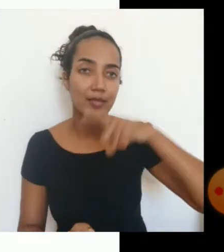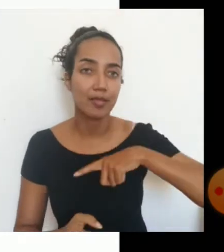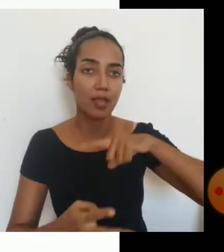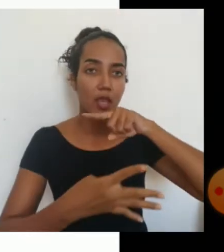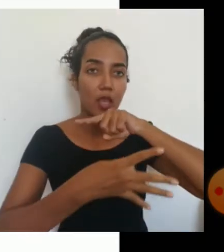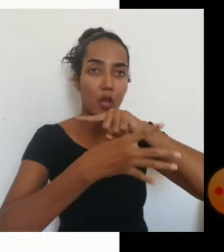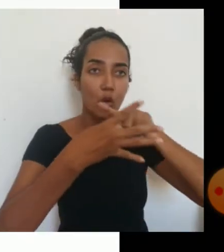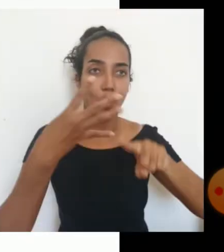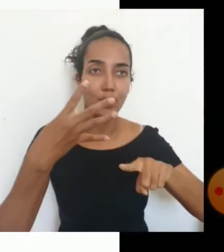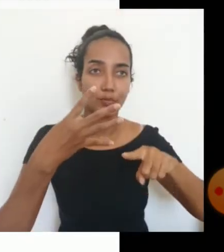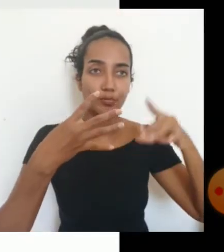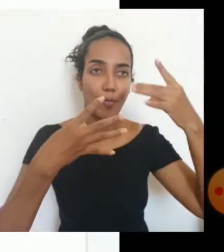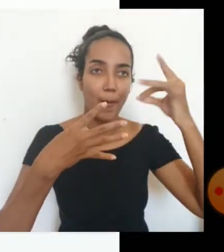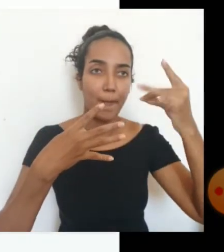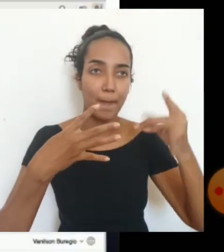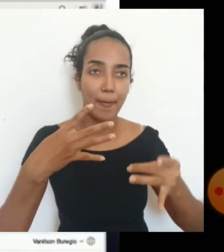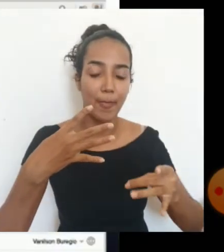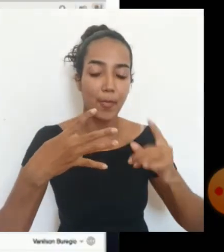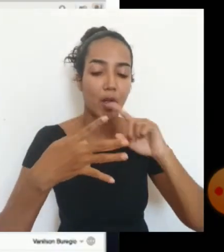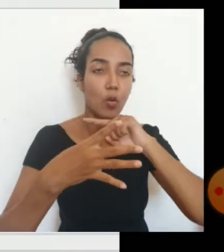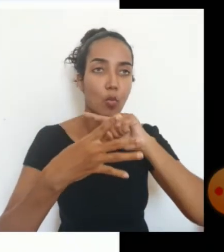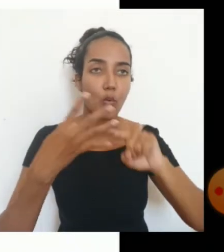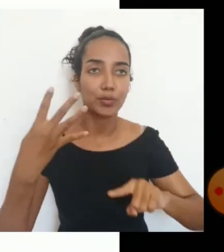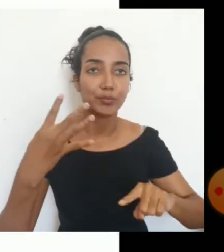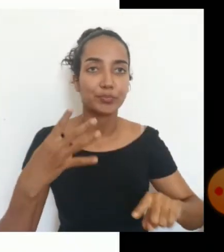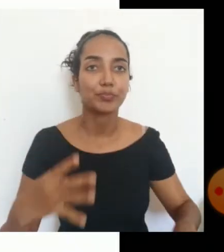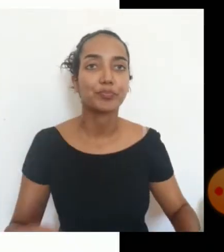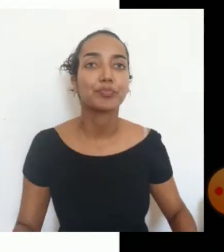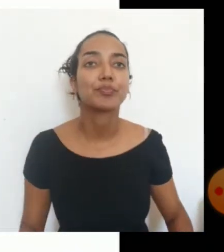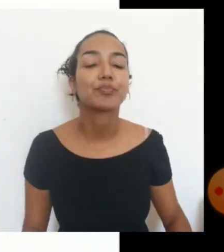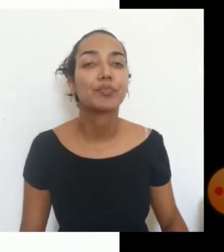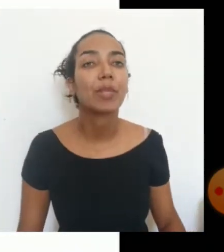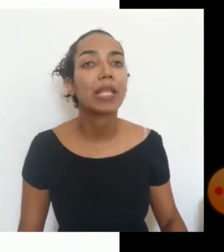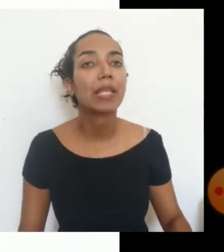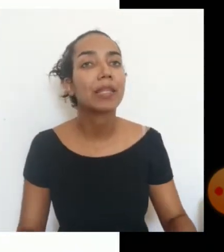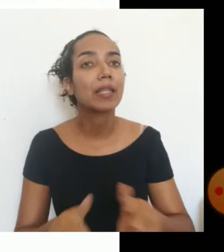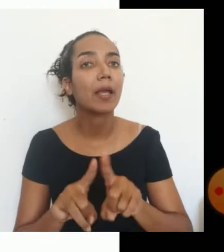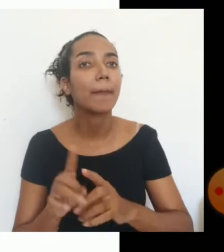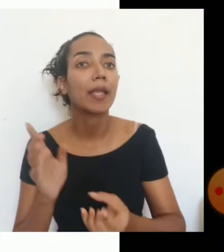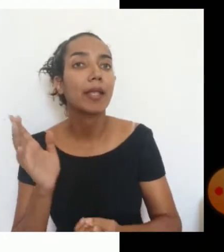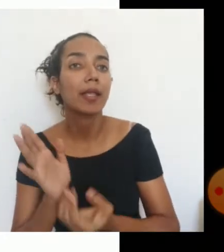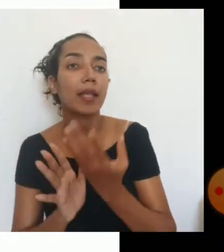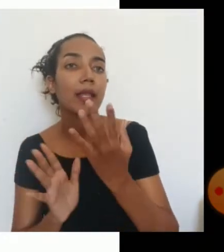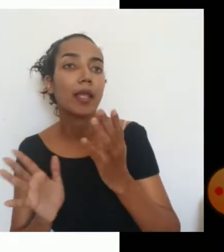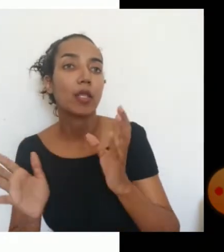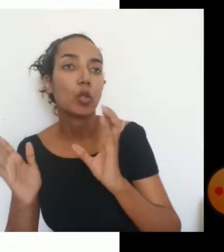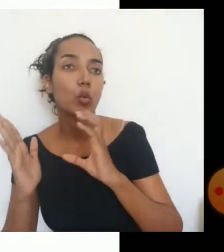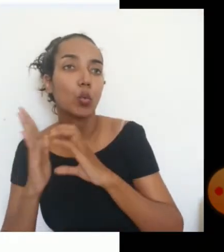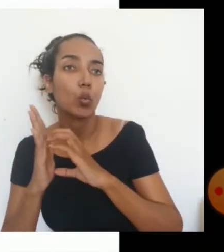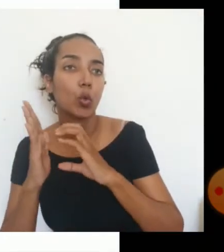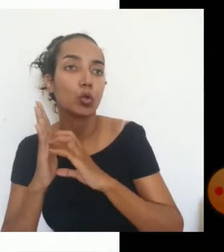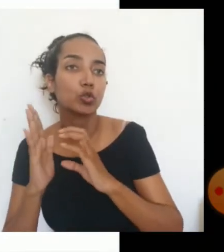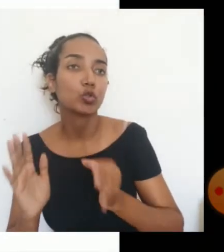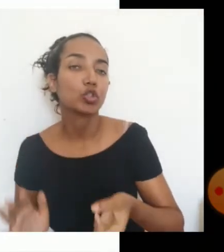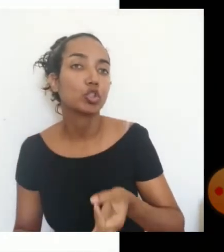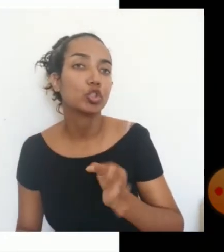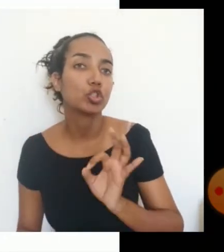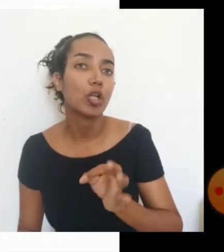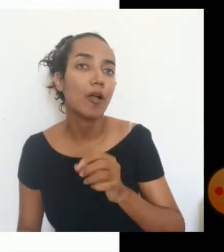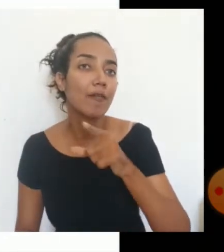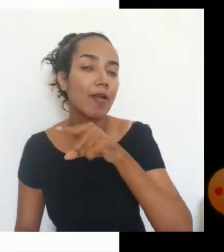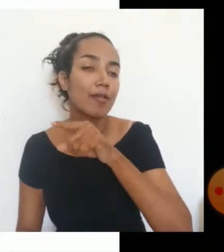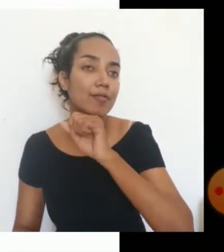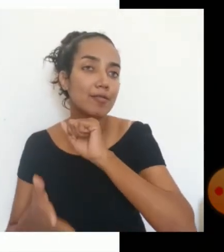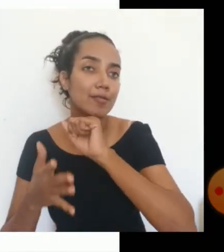atributos, também criei aqui no código Java esses atributos. com um